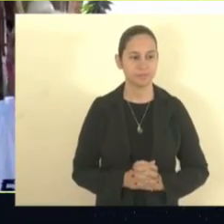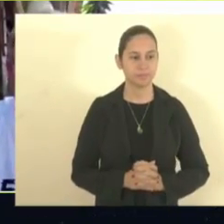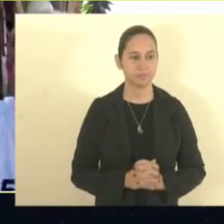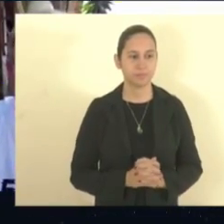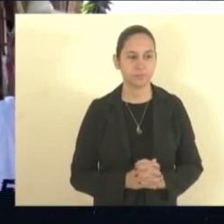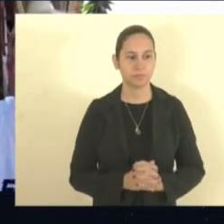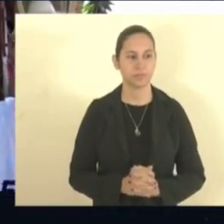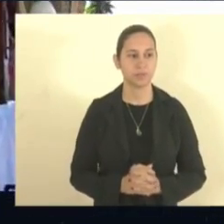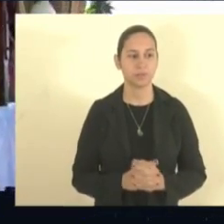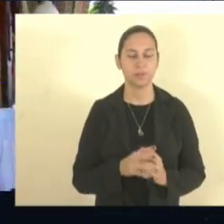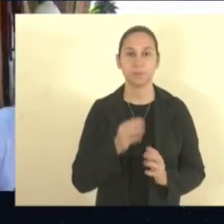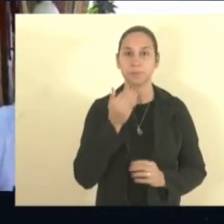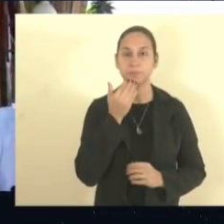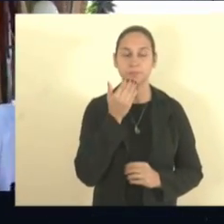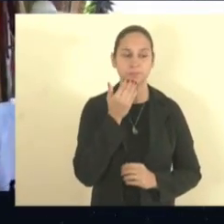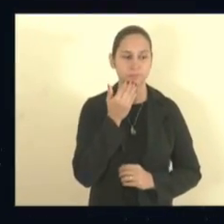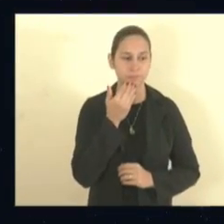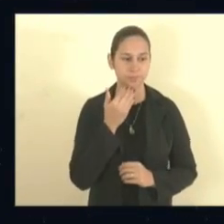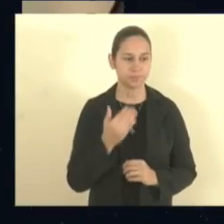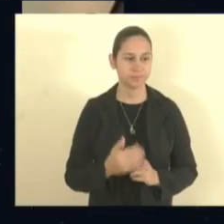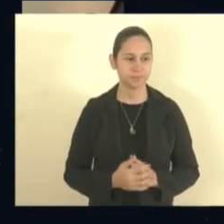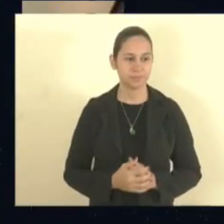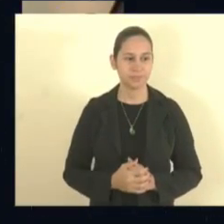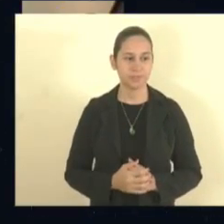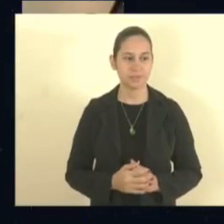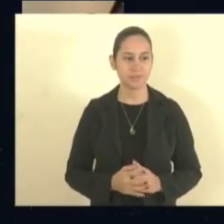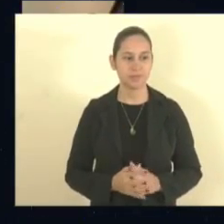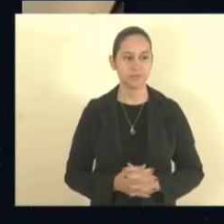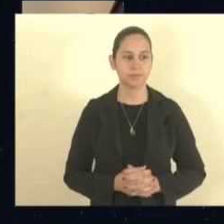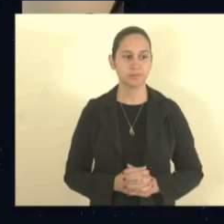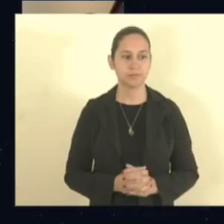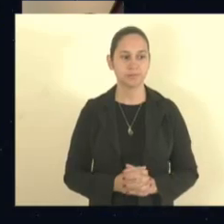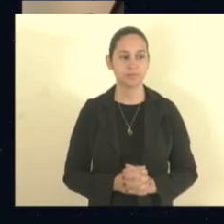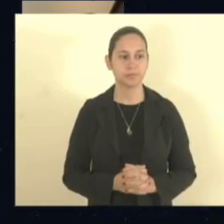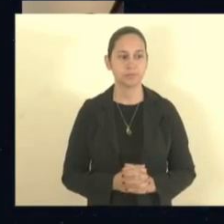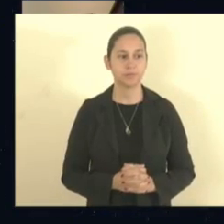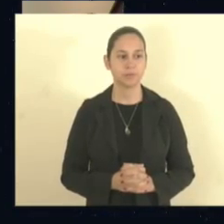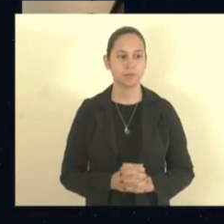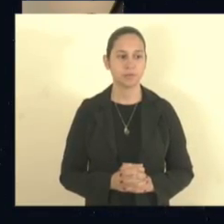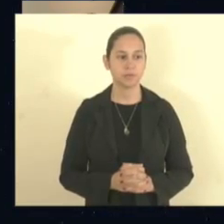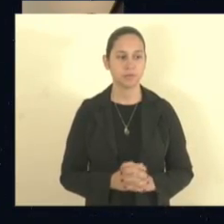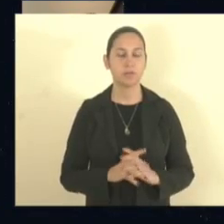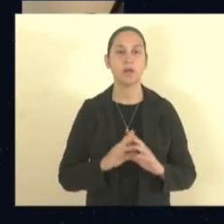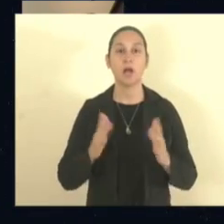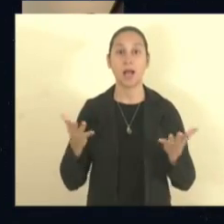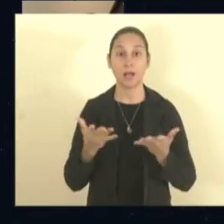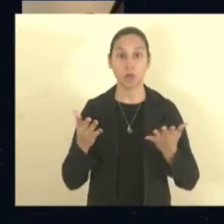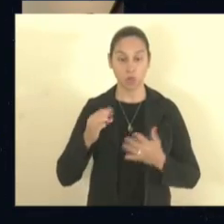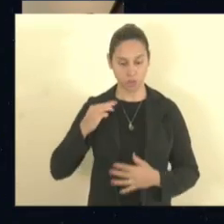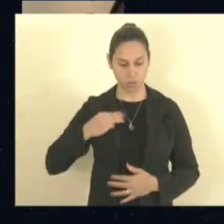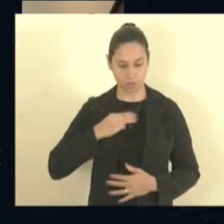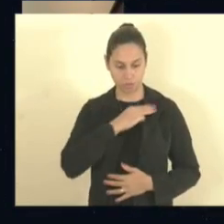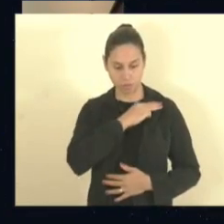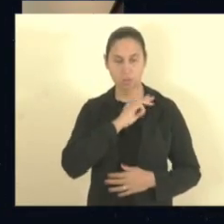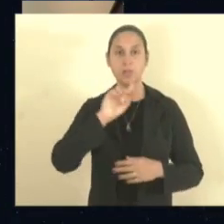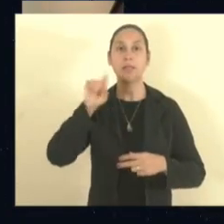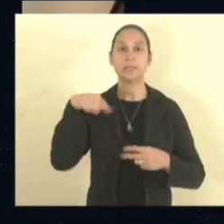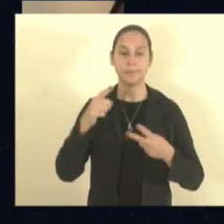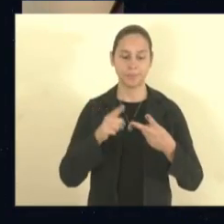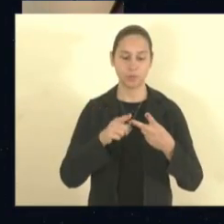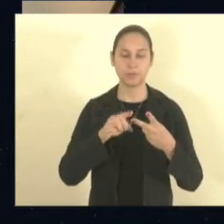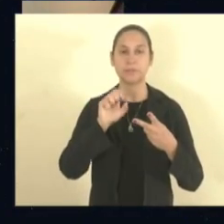pedidos de... Presidente, eu queria discutir matéria também. Ok, deputado Coronel Wellington, depois deputado Sérgio